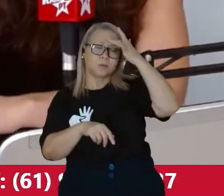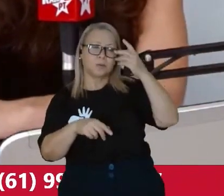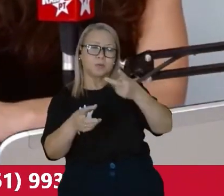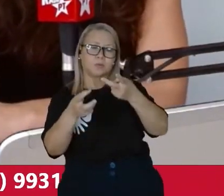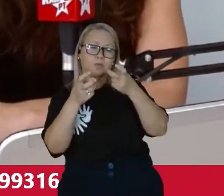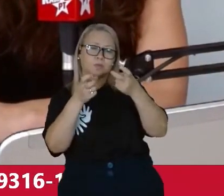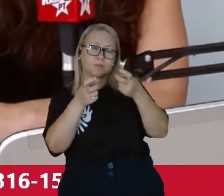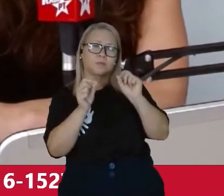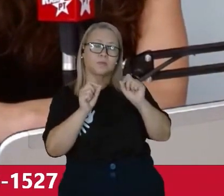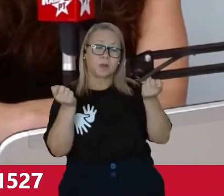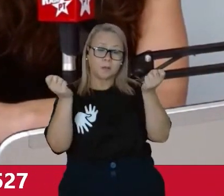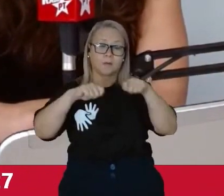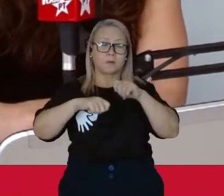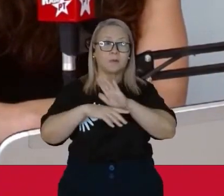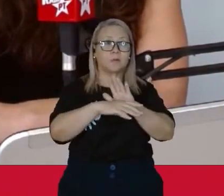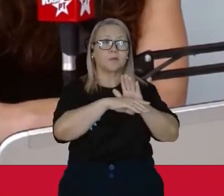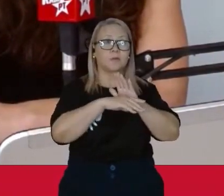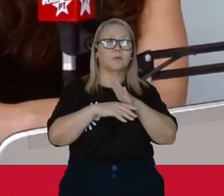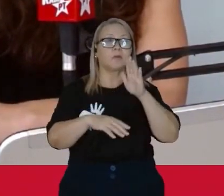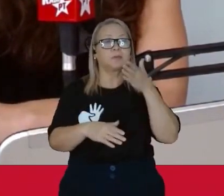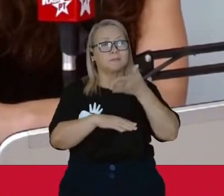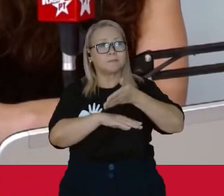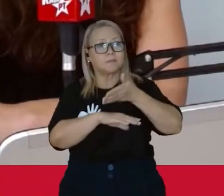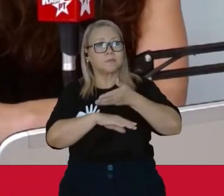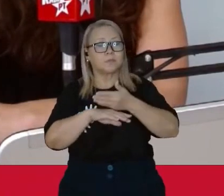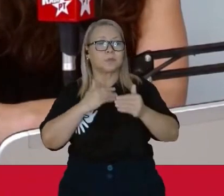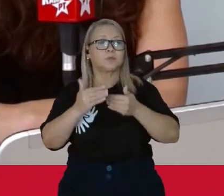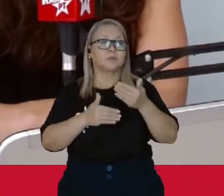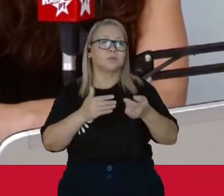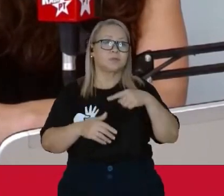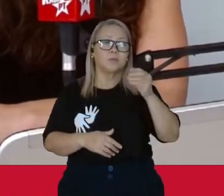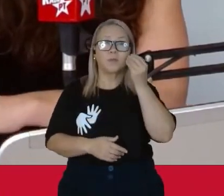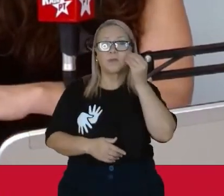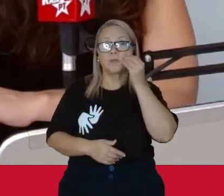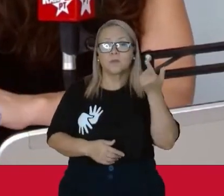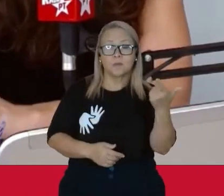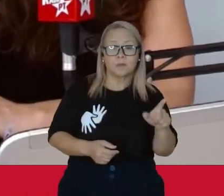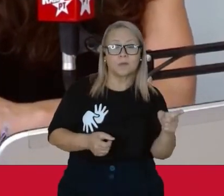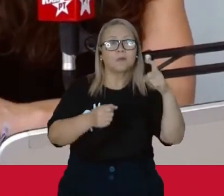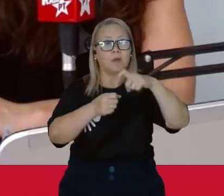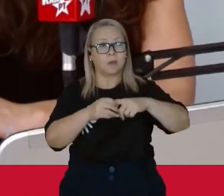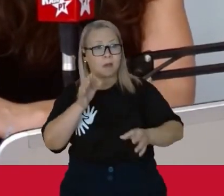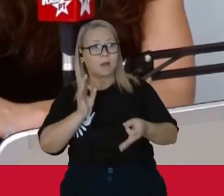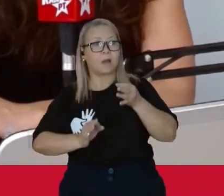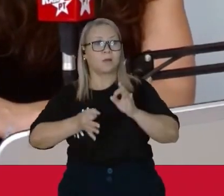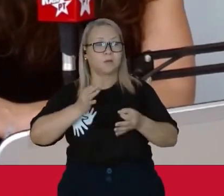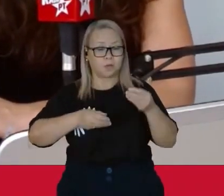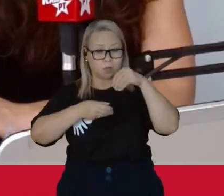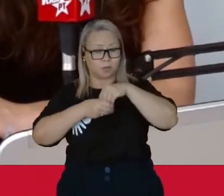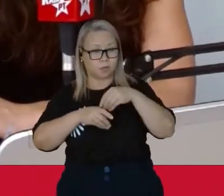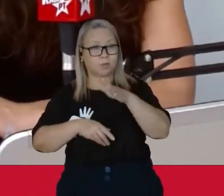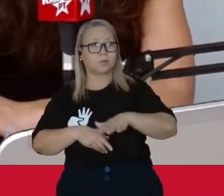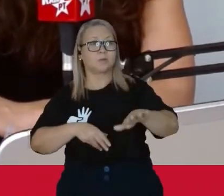de poder contribuir, de poder participar de um processo que vai tentar resgatar a justiça, dentro disso